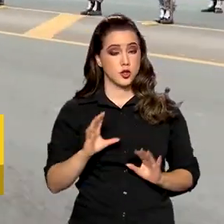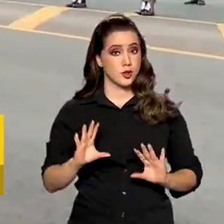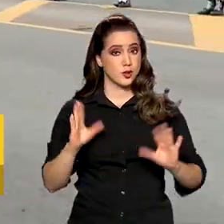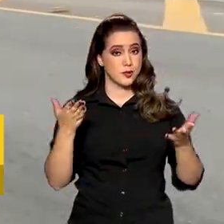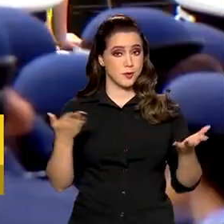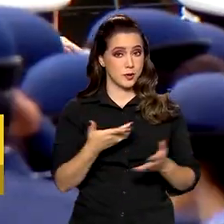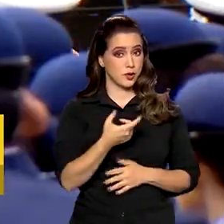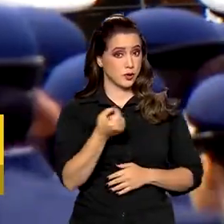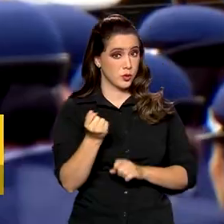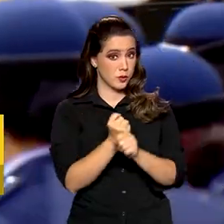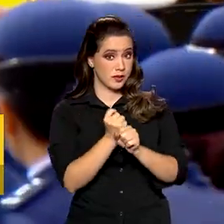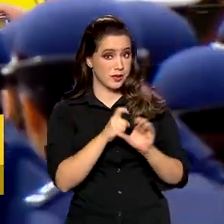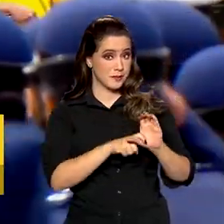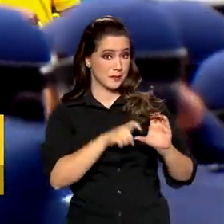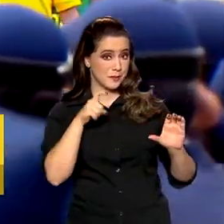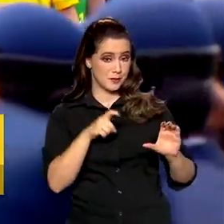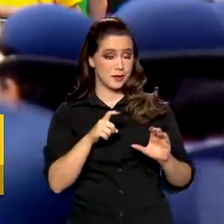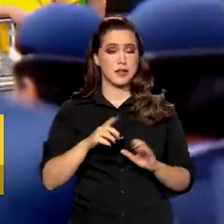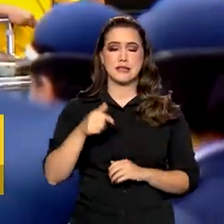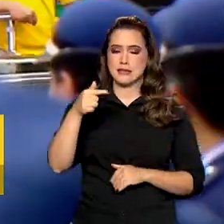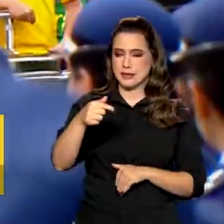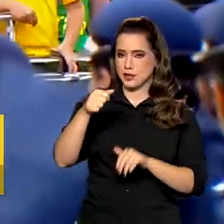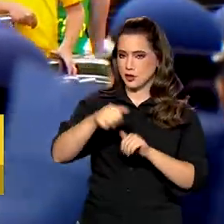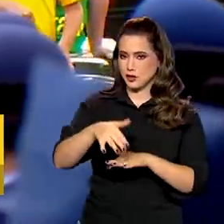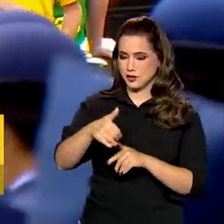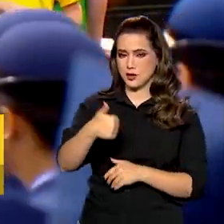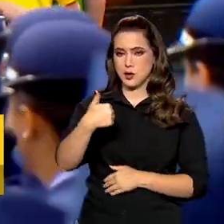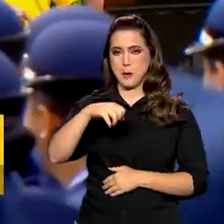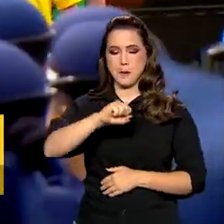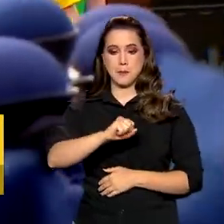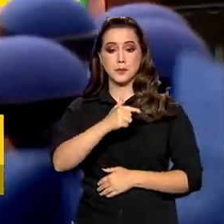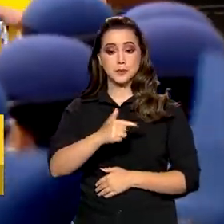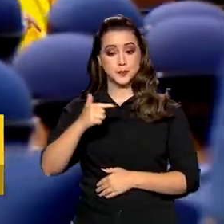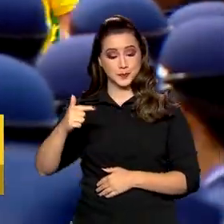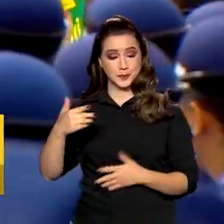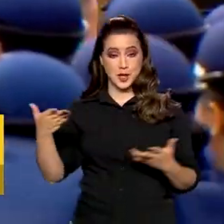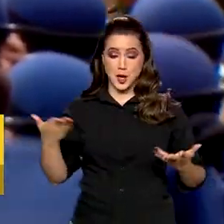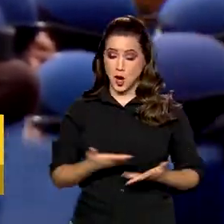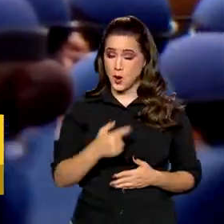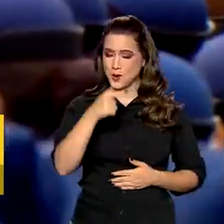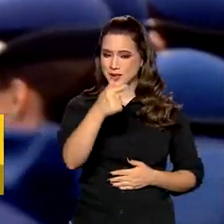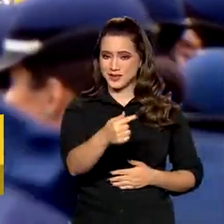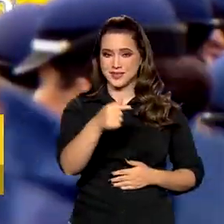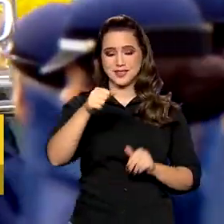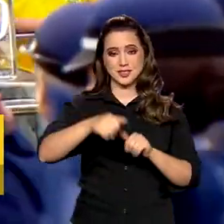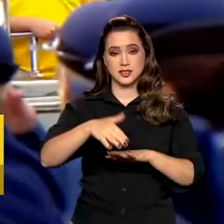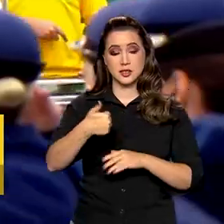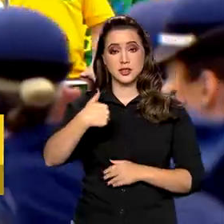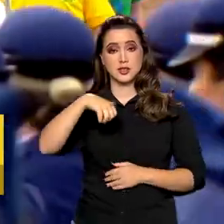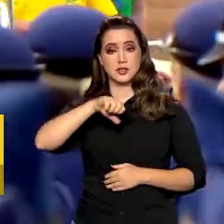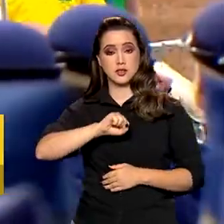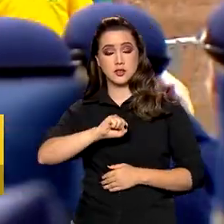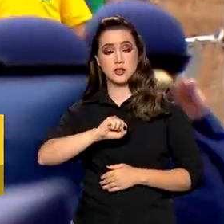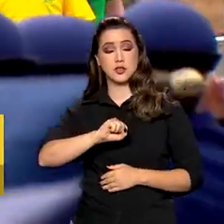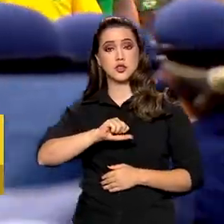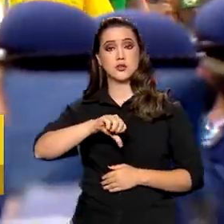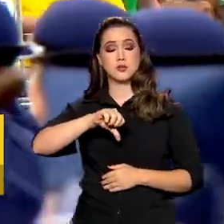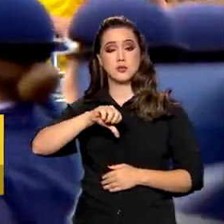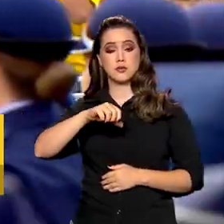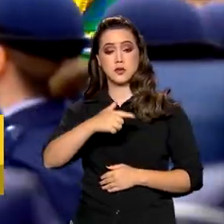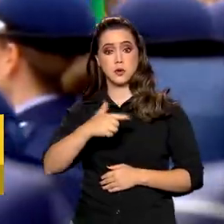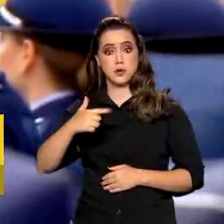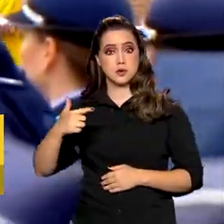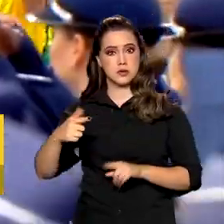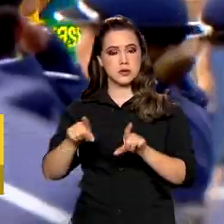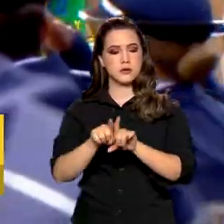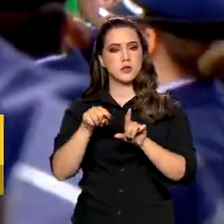7 de setembro de 1822, 7 de setembro de 2022. A gente segue aí acompanhando imagens